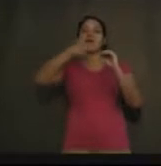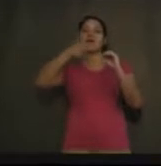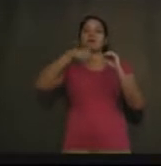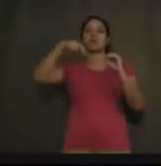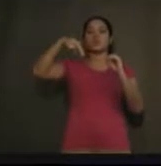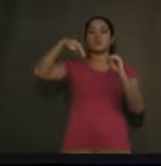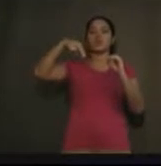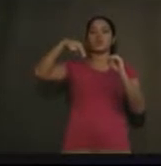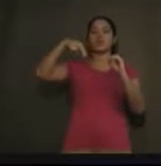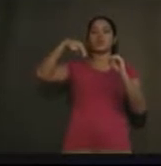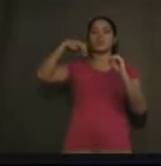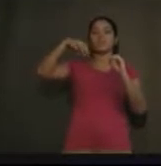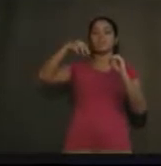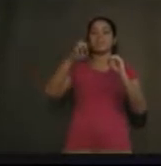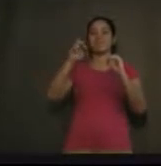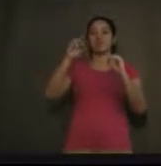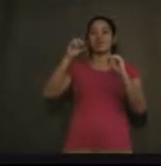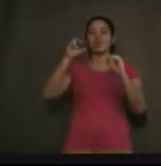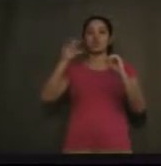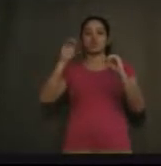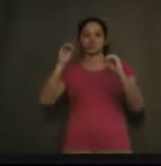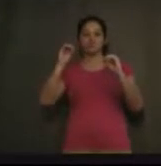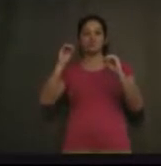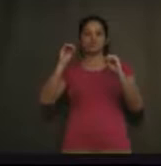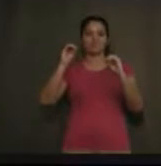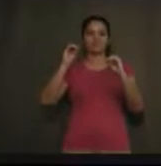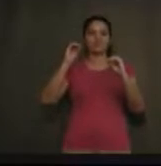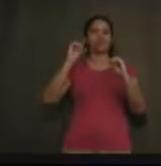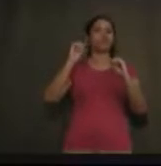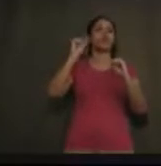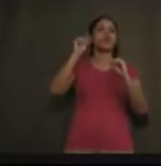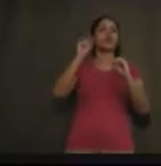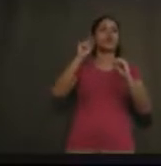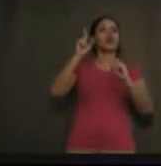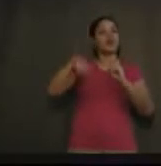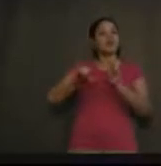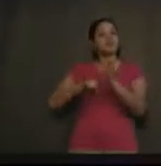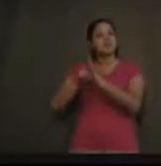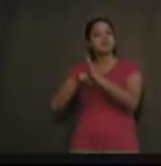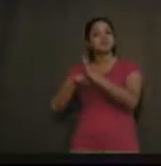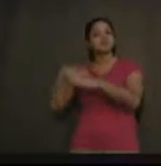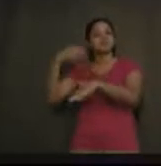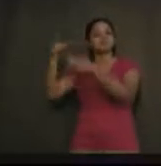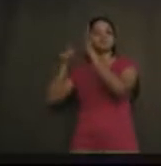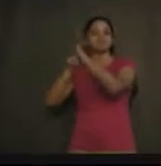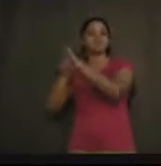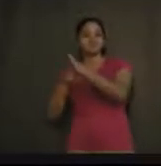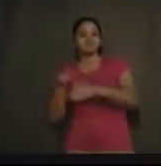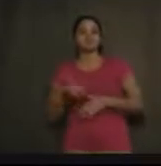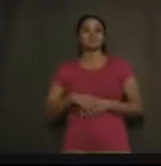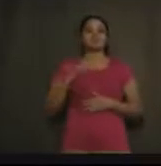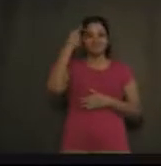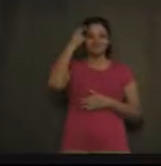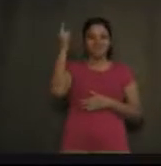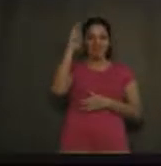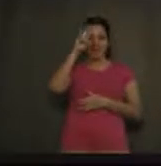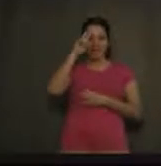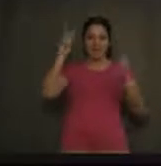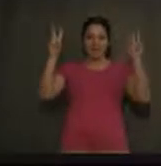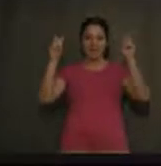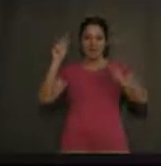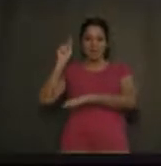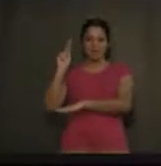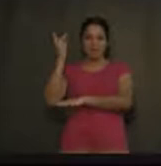São avanços que ocorreram após Poincaré. Bom, voltando à questão do prêmio, do concurso para o prêmio,